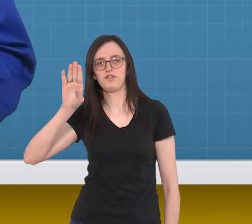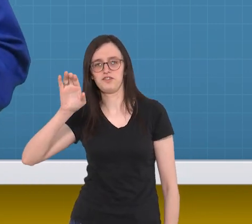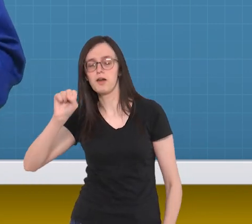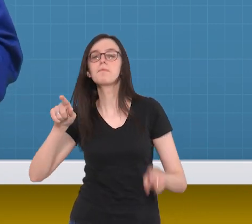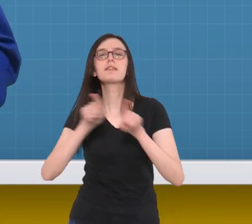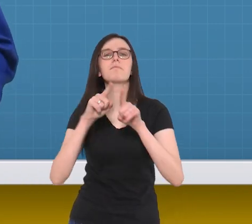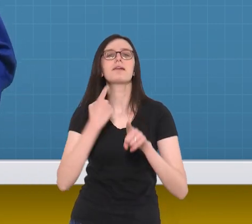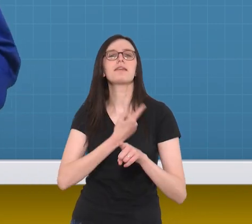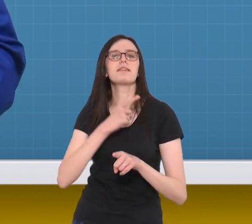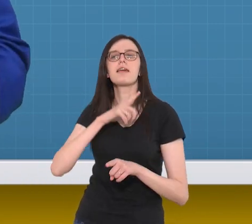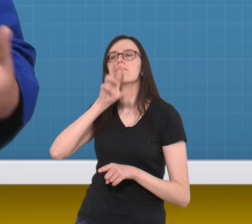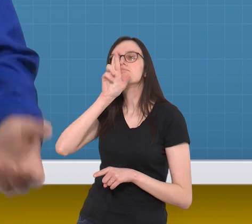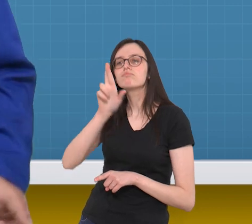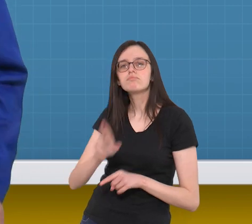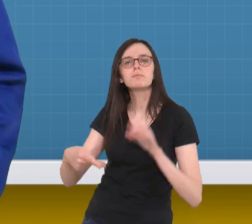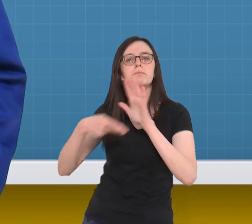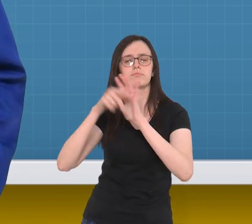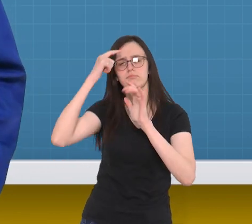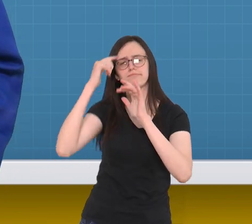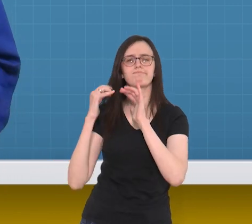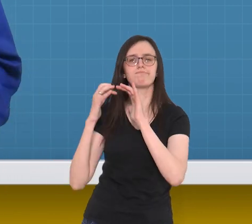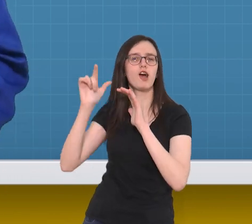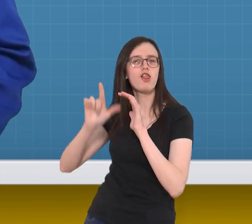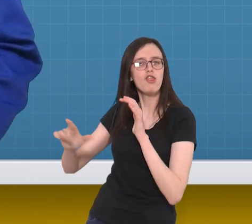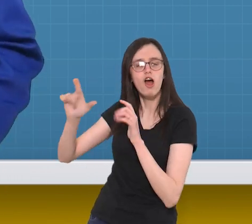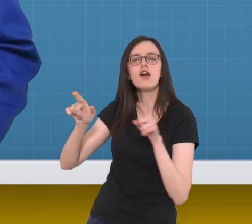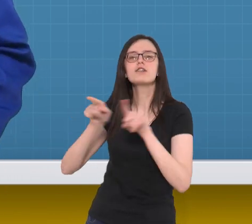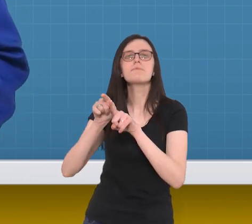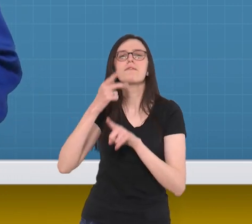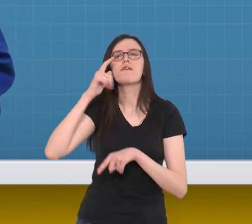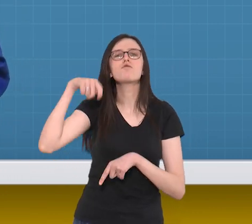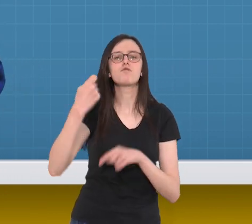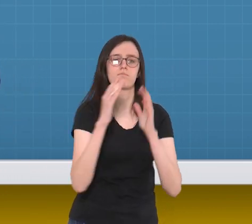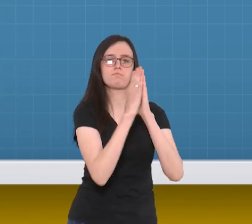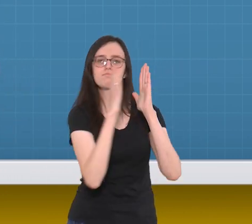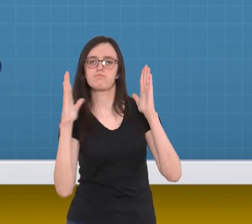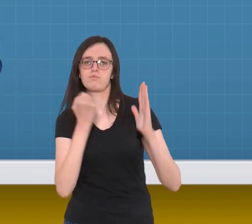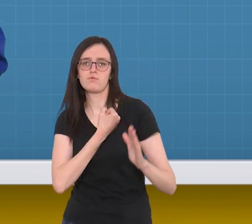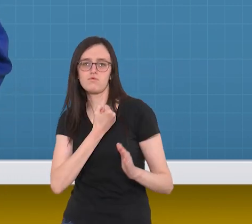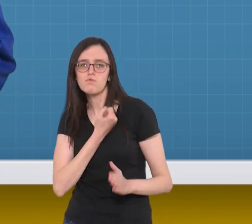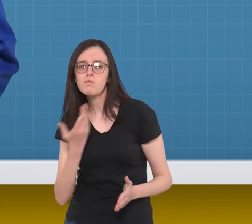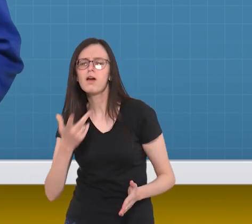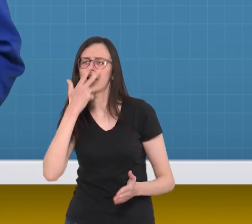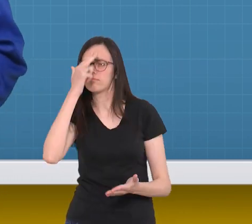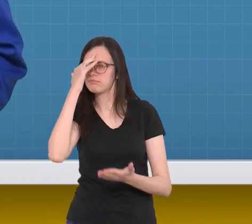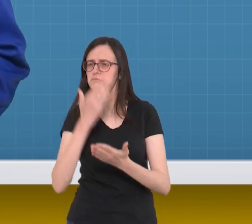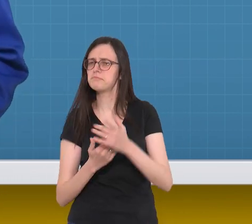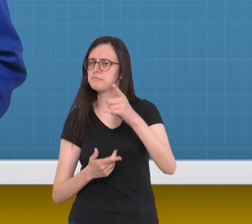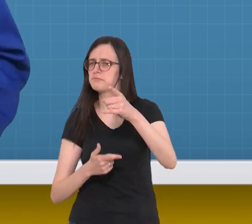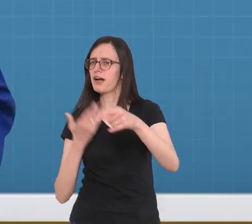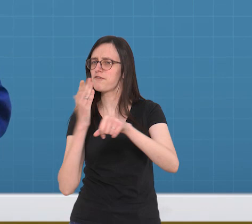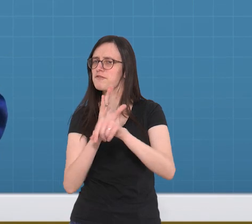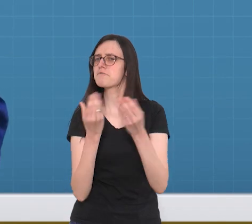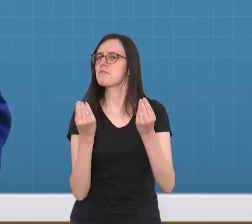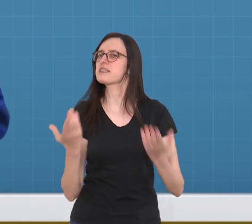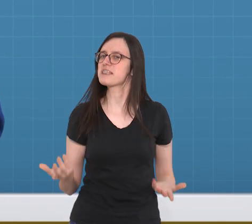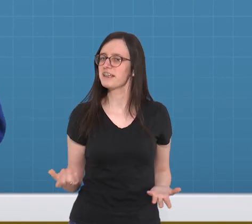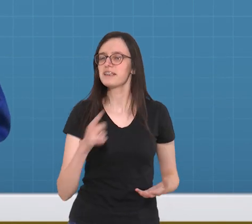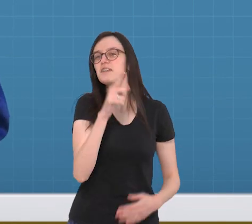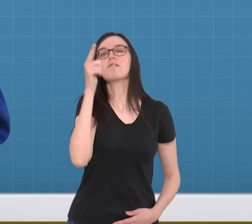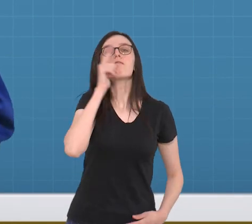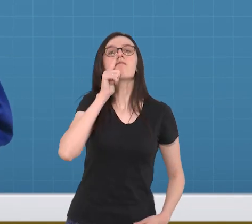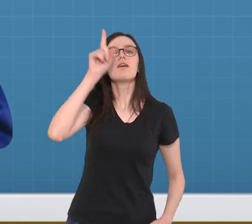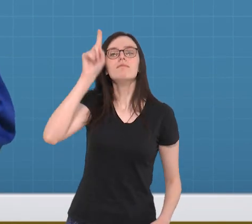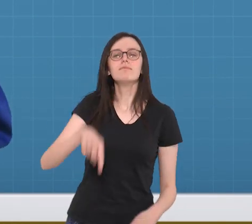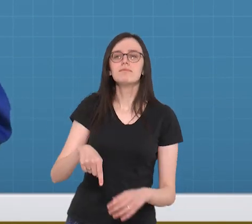problemas ligados a isso, ao raciocínio lógico. Resolvemos problemas de sequência numérica. Isso deve ter ajudado bastante a você. Você deve ter